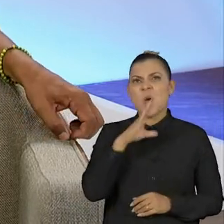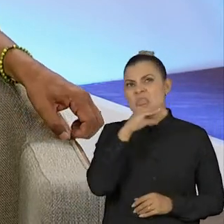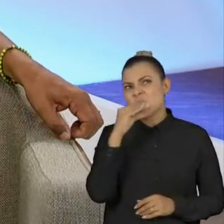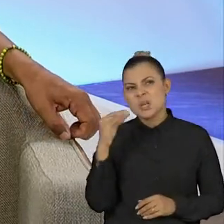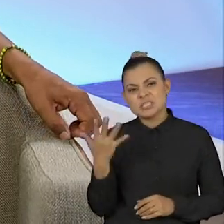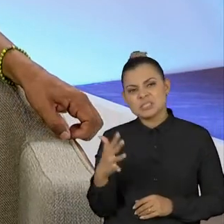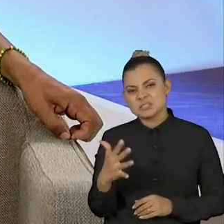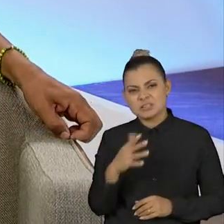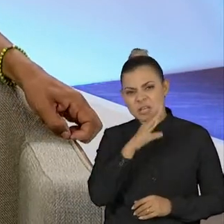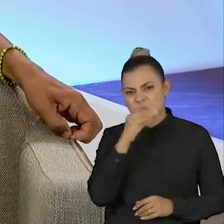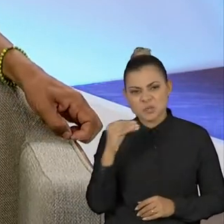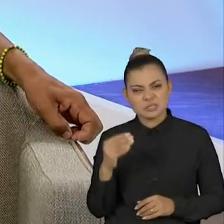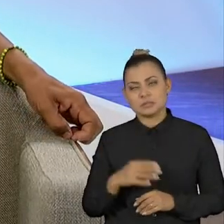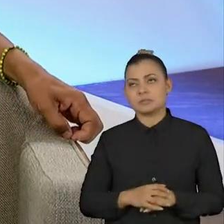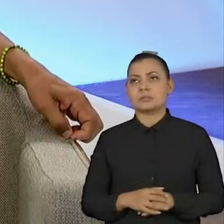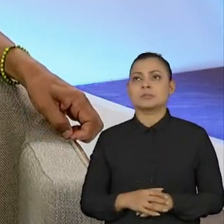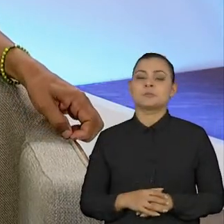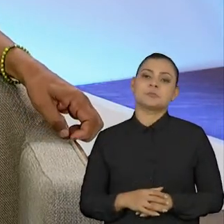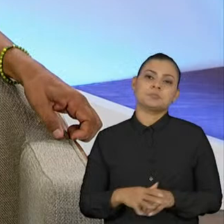pré-adolescente ainda,